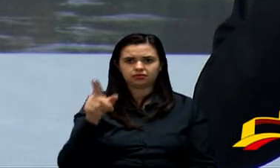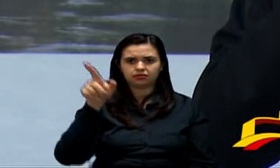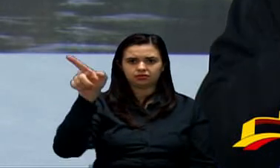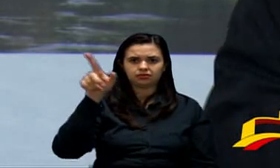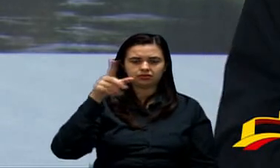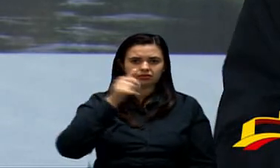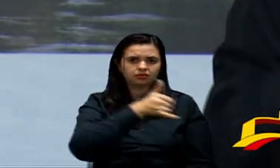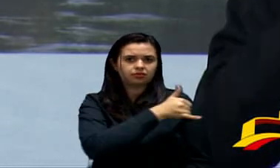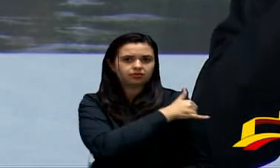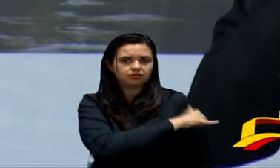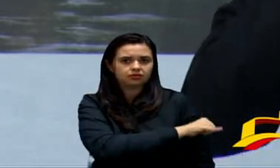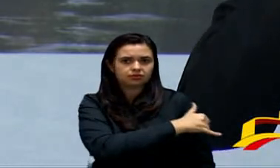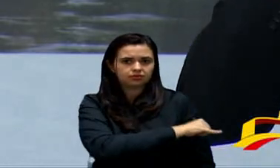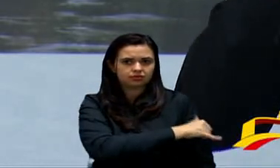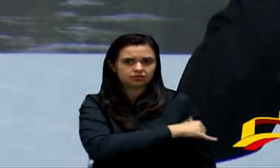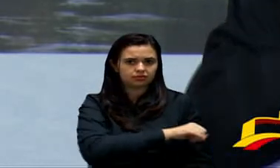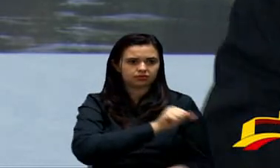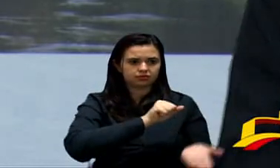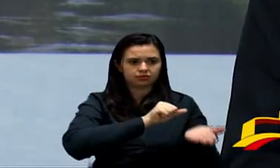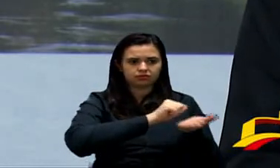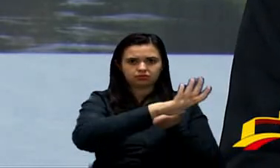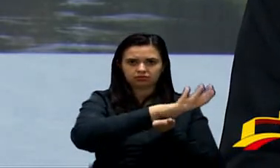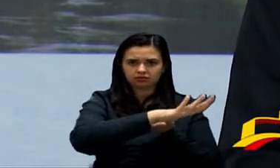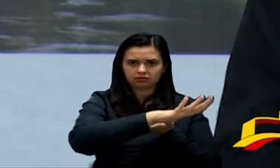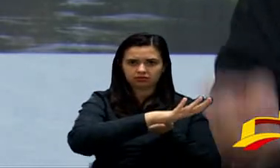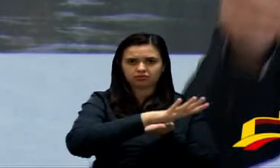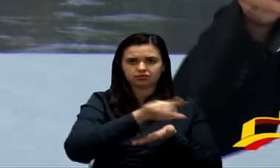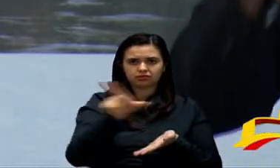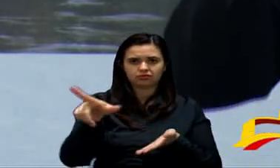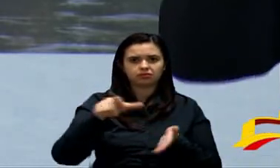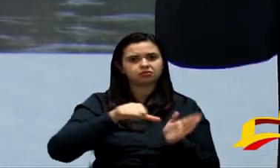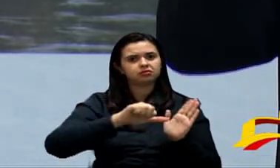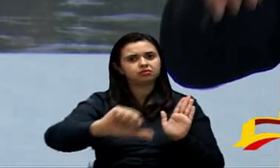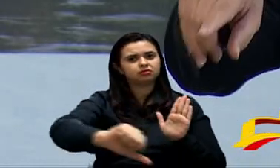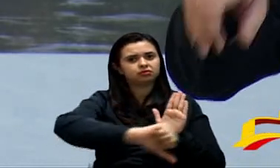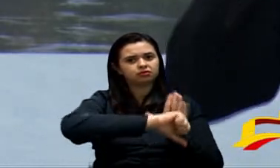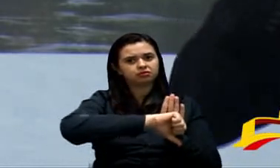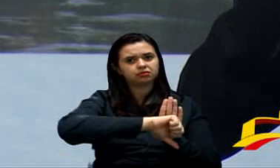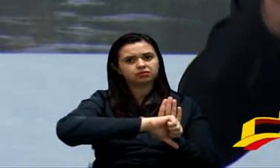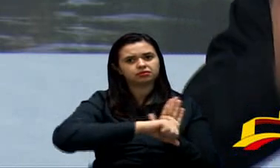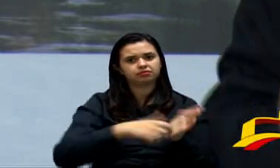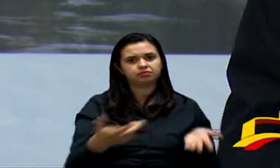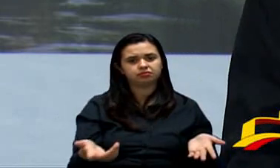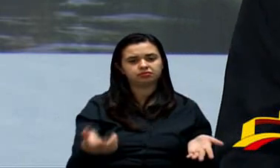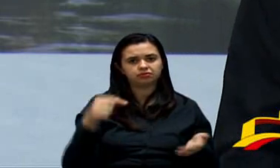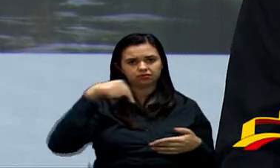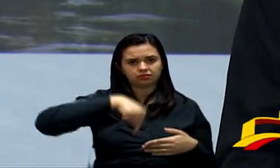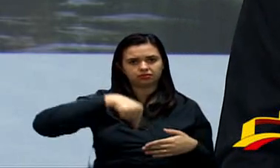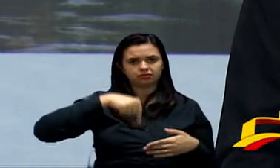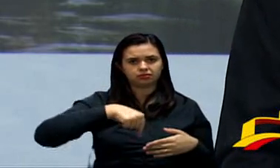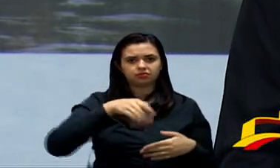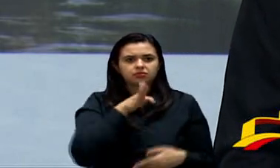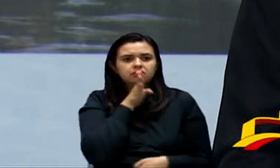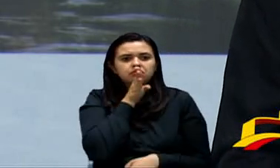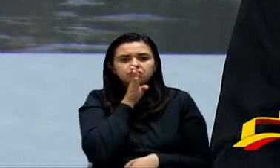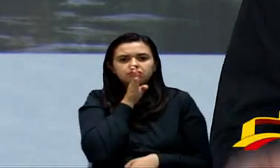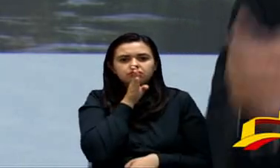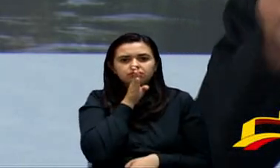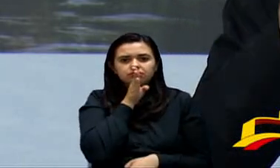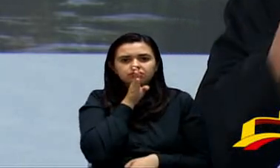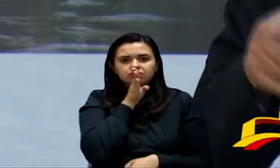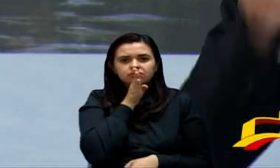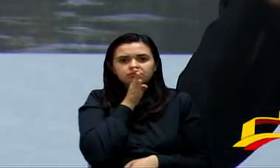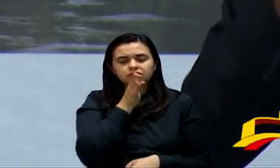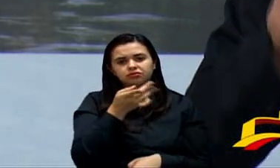de Janeiro por corrupção. Lá foi caçado, não foi só indiciado. E ele aqui enfiou a cabeça embaixo da mesa e ficou quietinho.